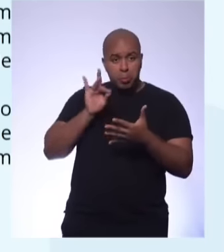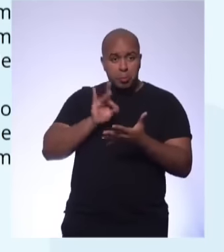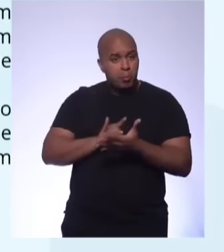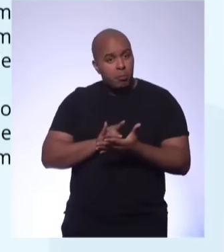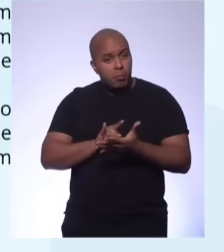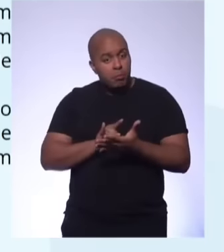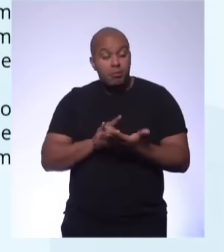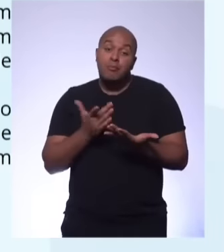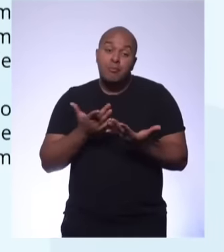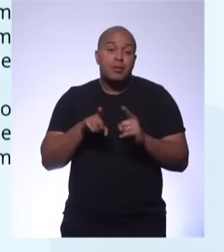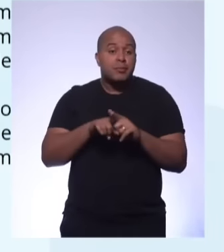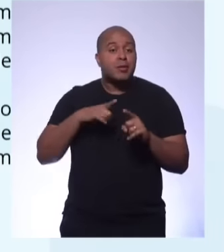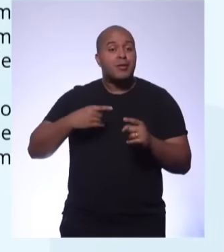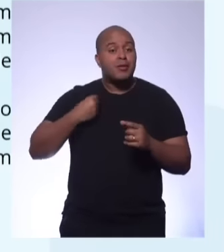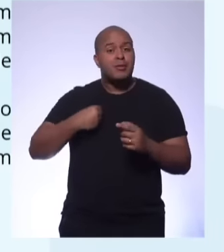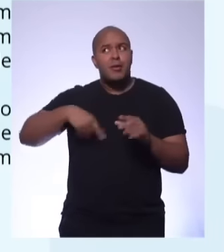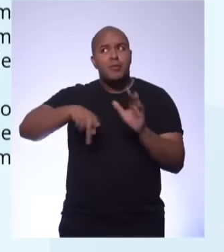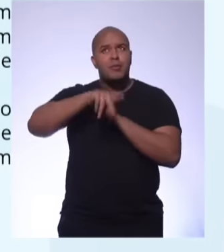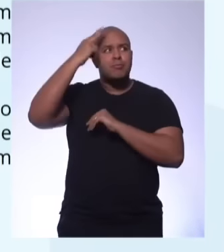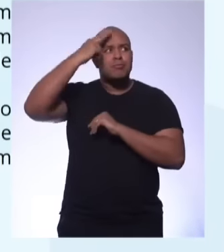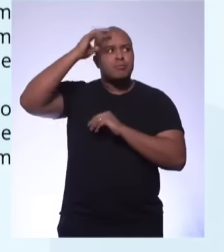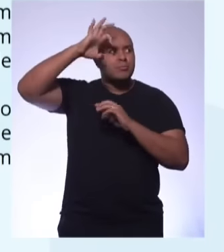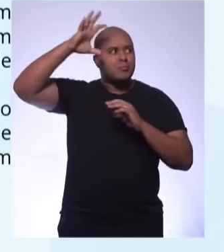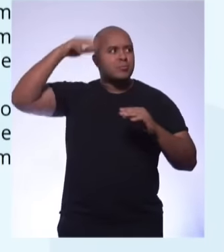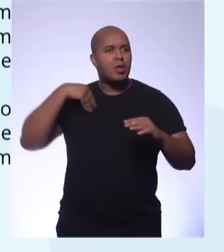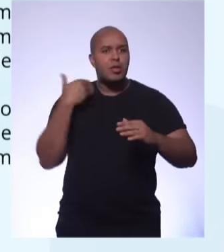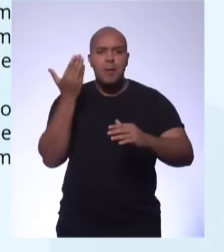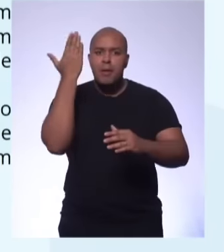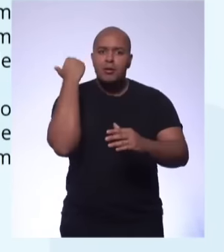reais, mas presentes no imaginário medieval,